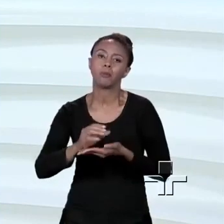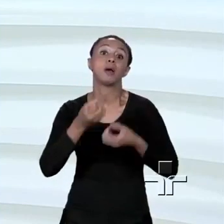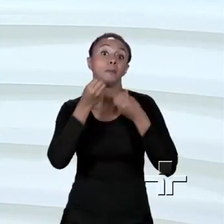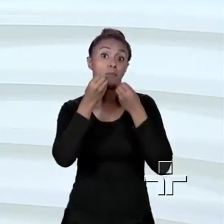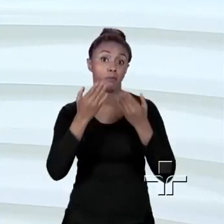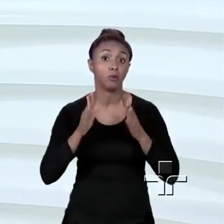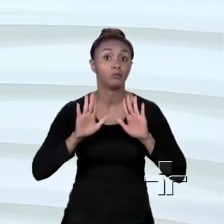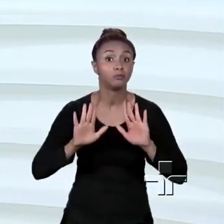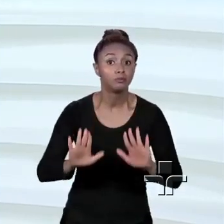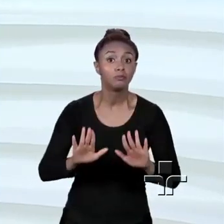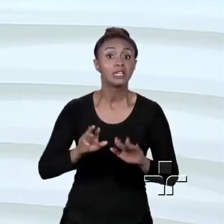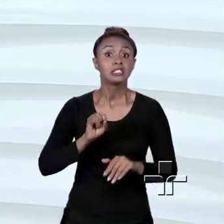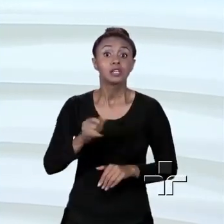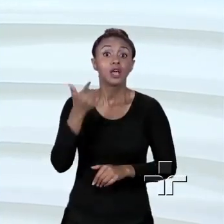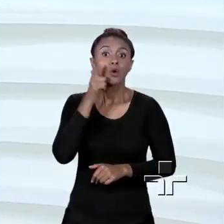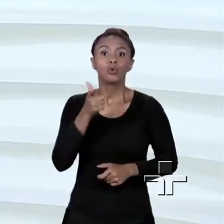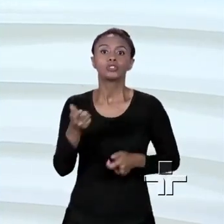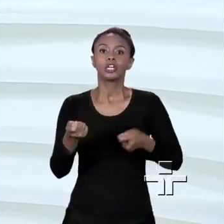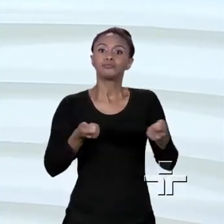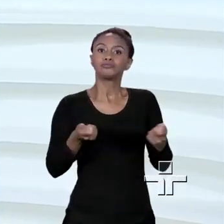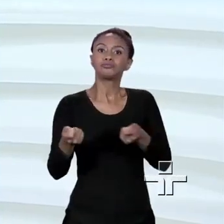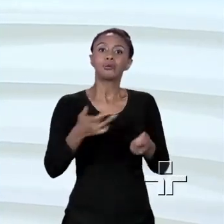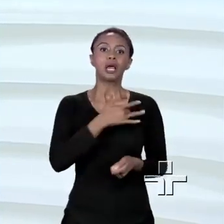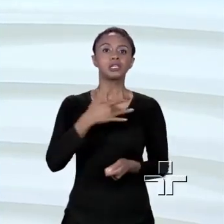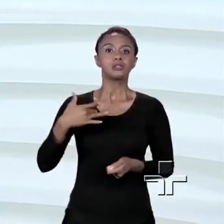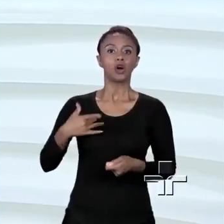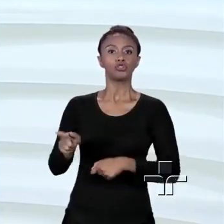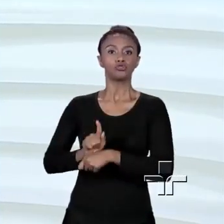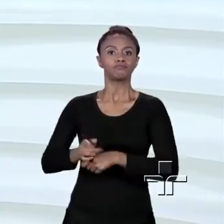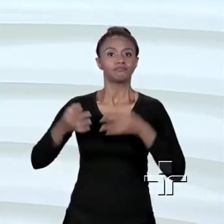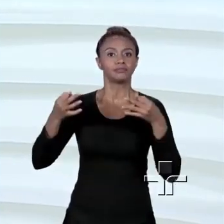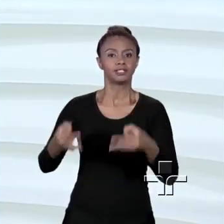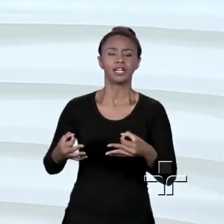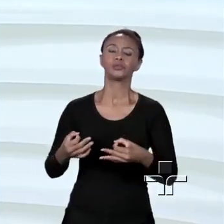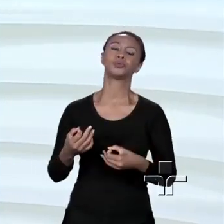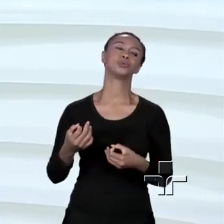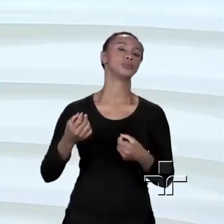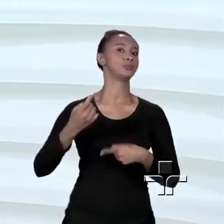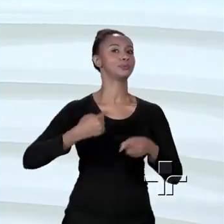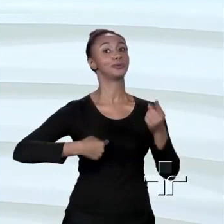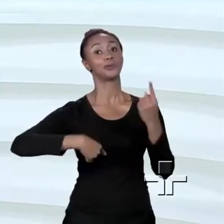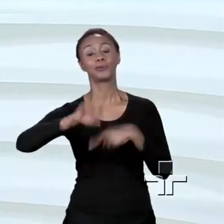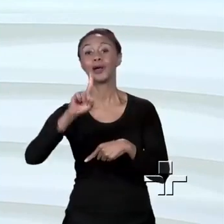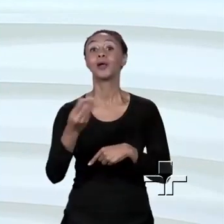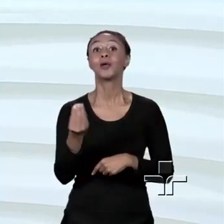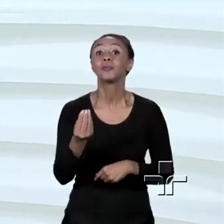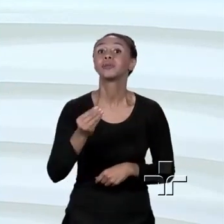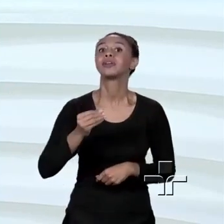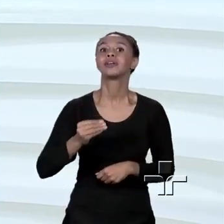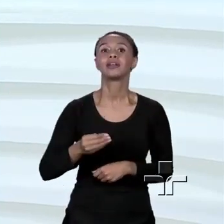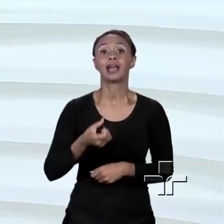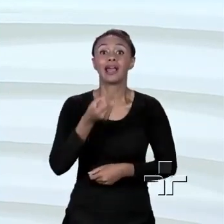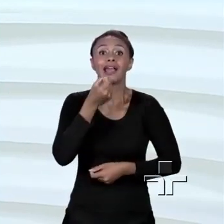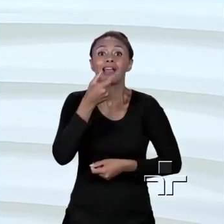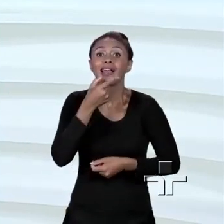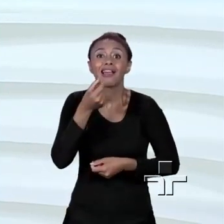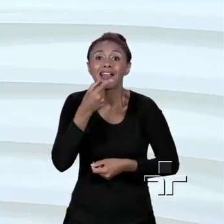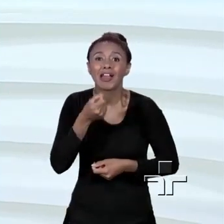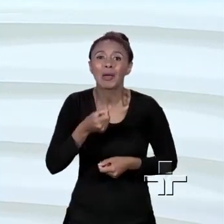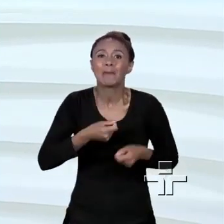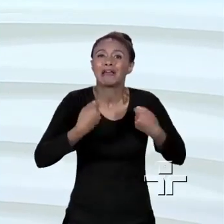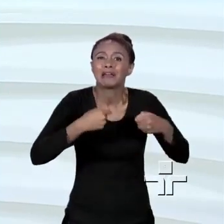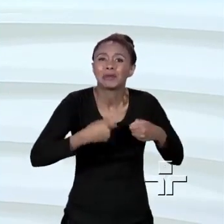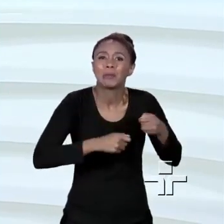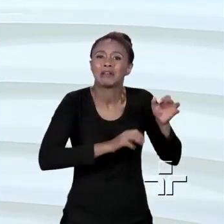se a gente gerir melhor nossa saúde, vai mudar tanto, porque o que se gasta no medicamento